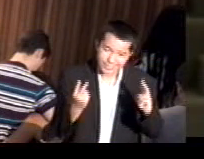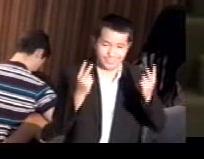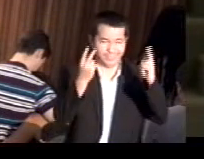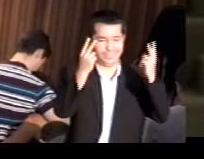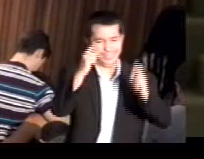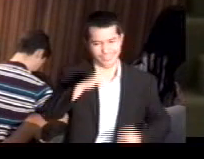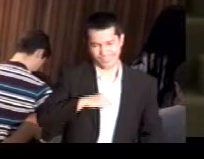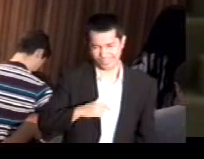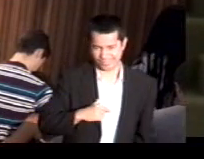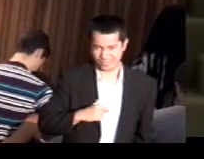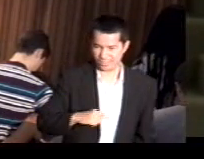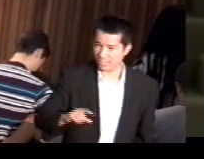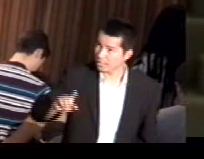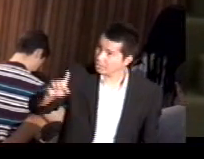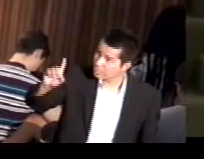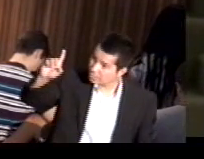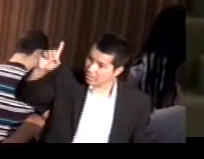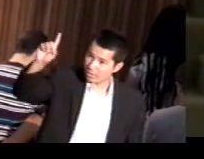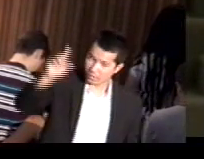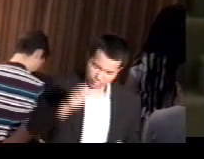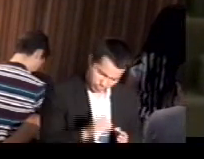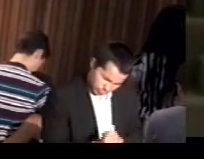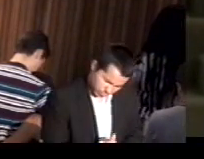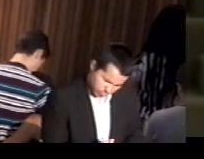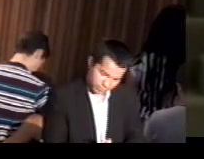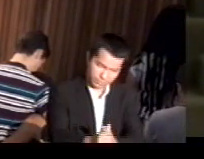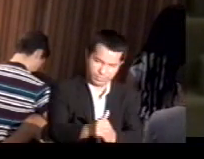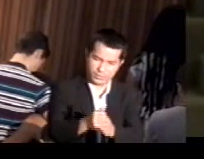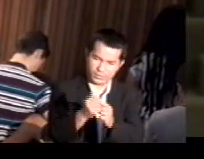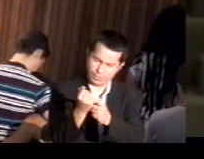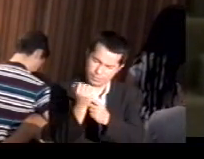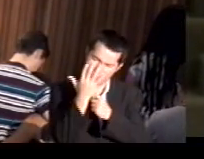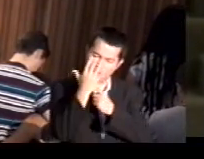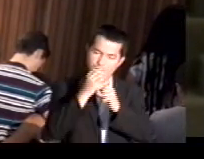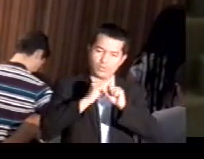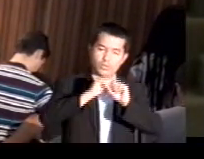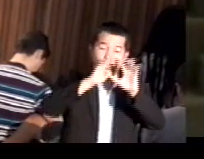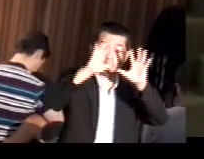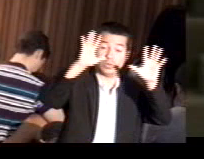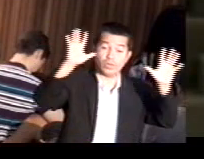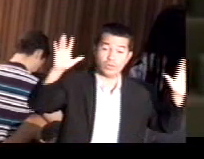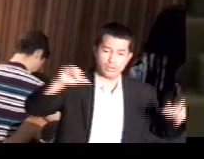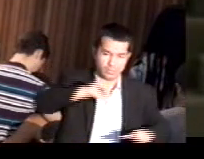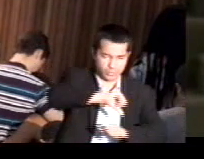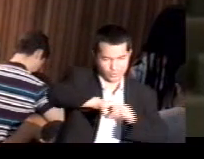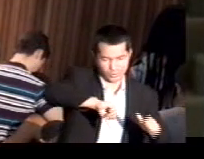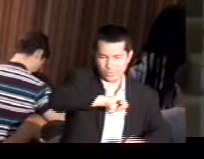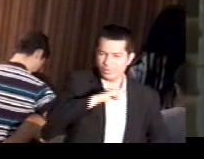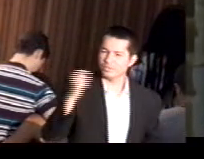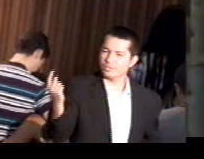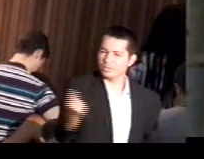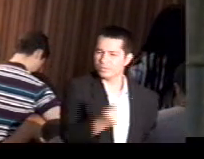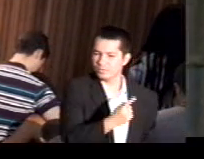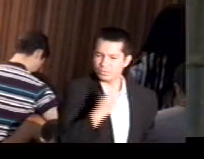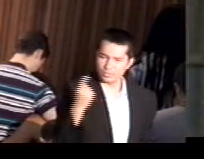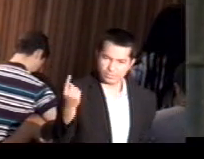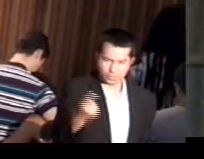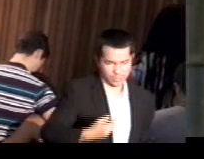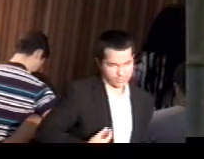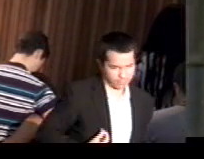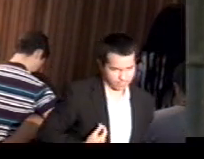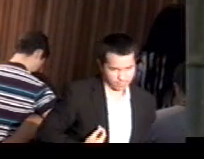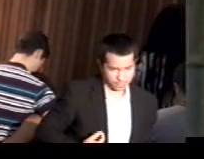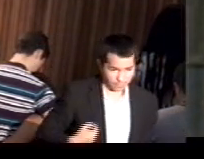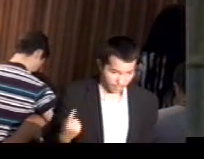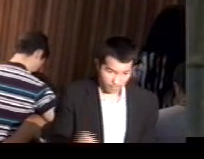E Deus revela a sua glória transformadora na nossa vida. A gente tem estudado a vida